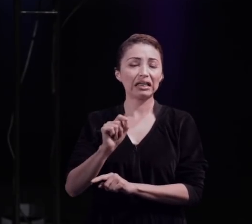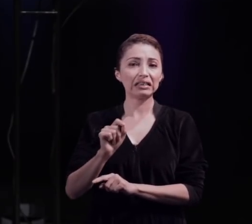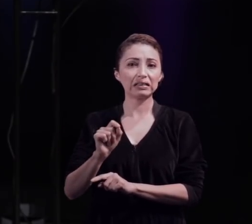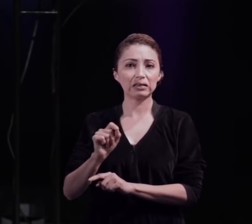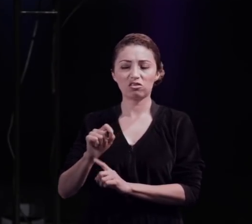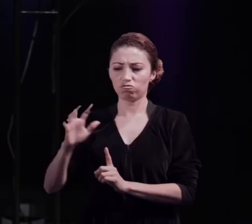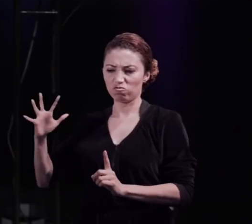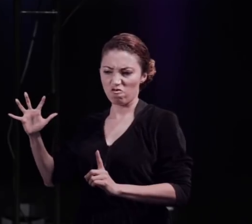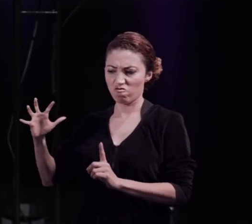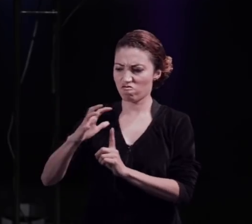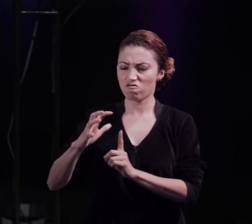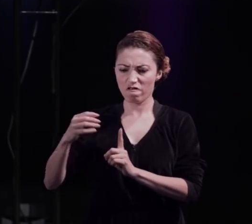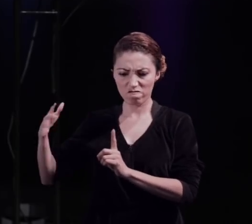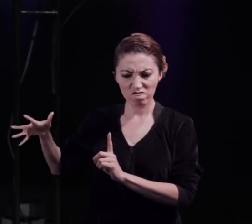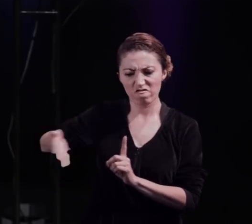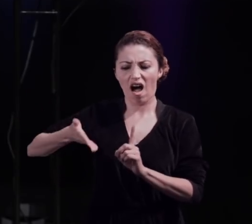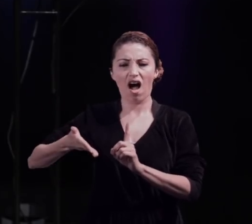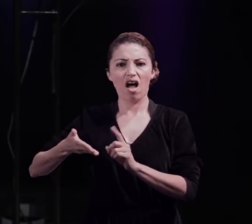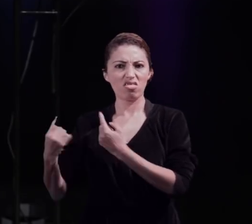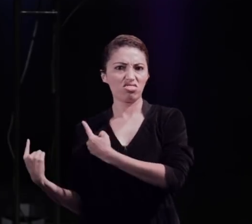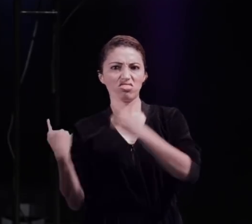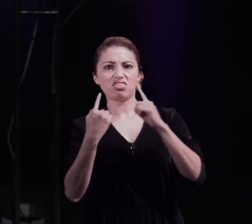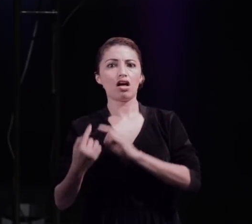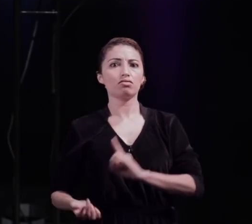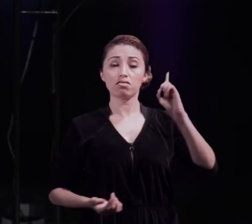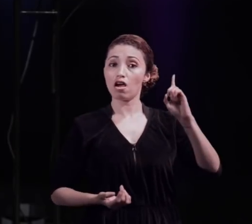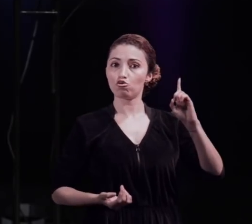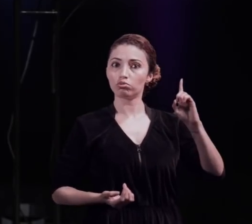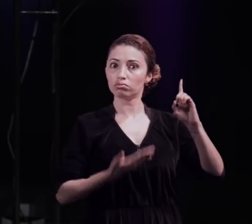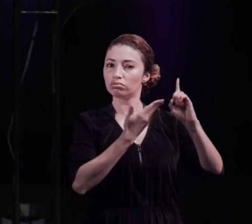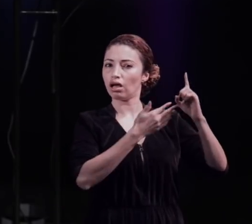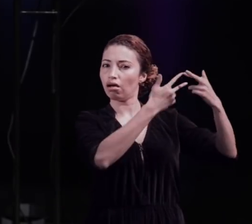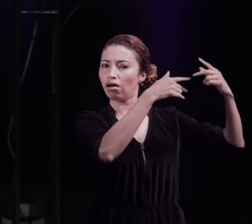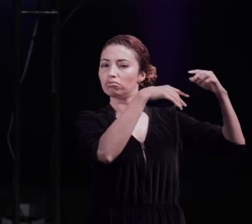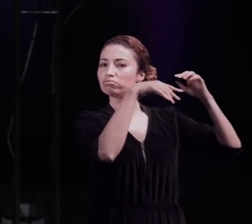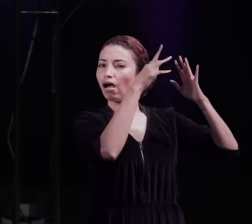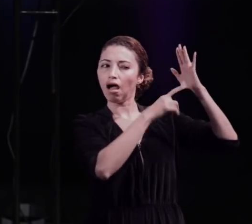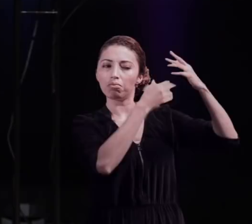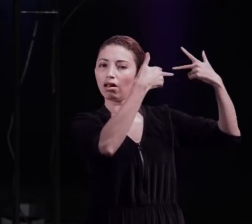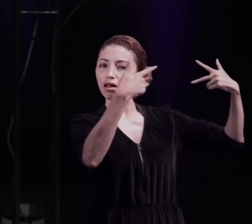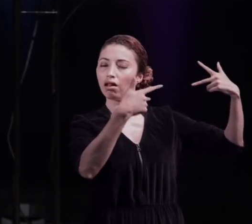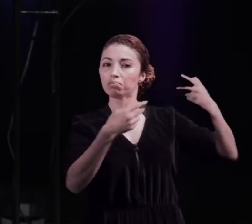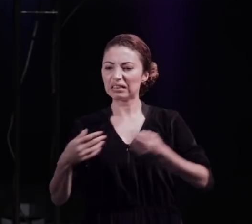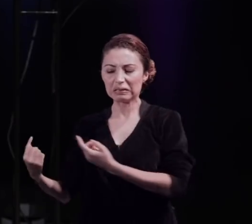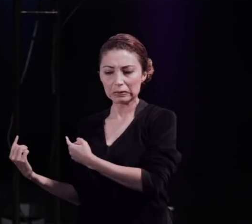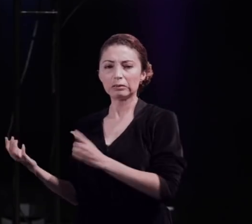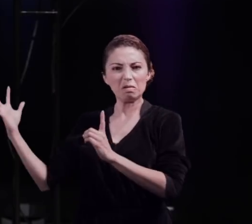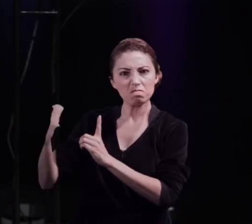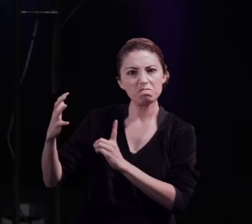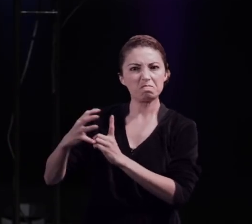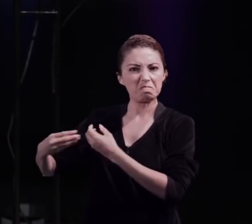em oposição a Deus e tudo aquilo que Deus estabeleceu, ele vai minando a sua força, ele tira a sua paz, ele te